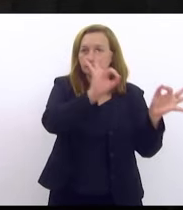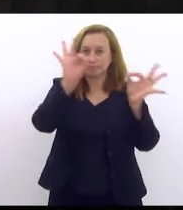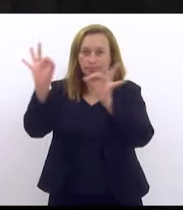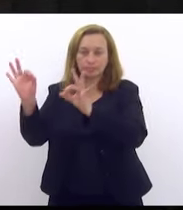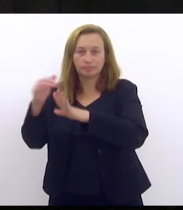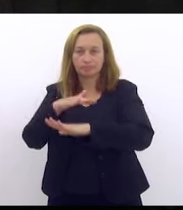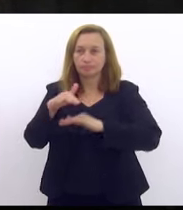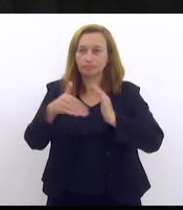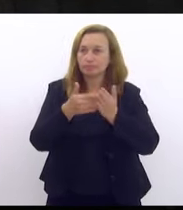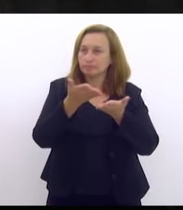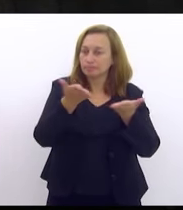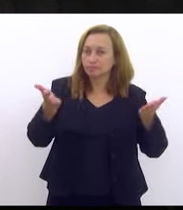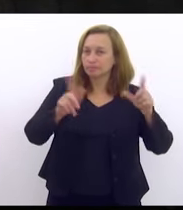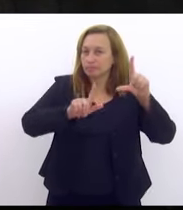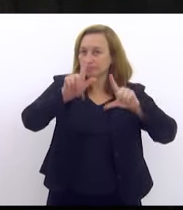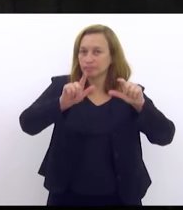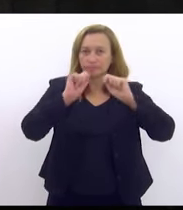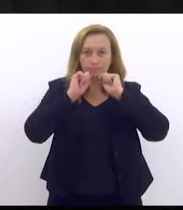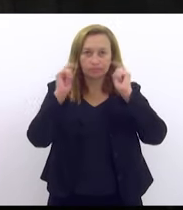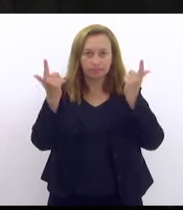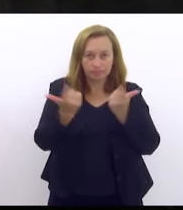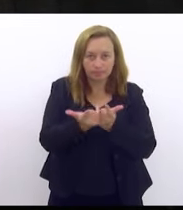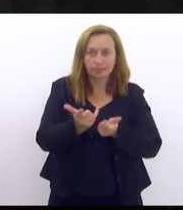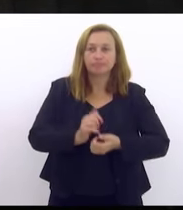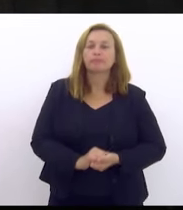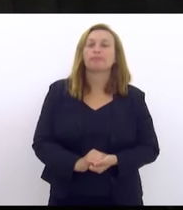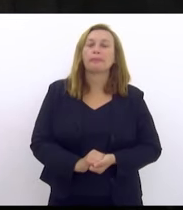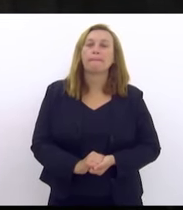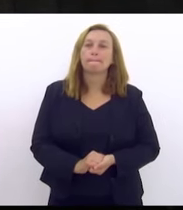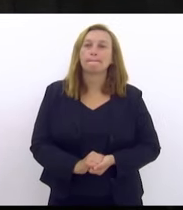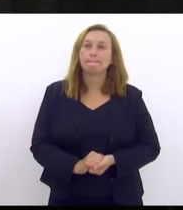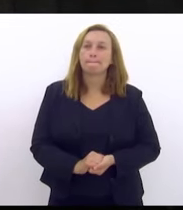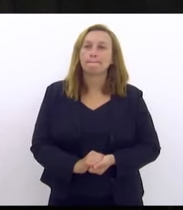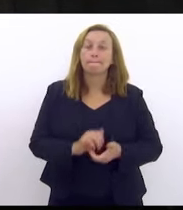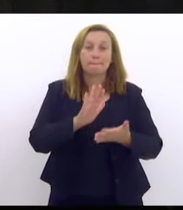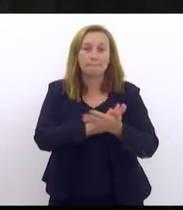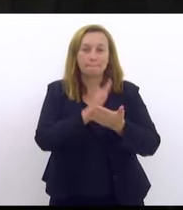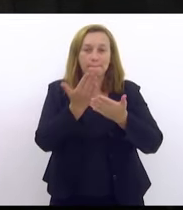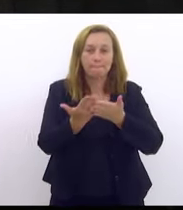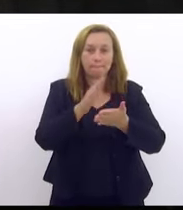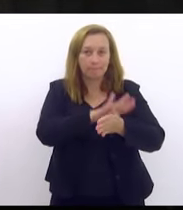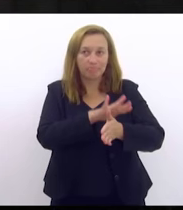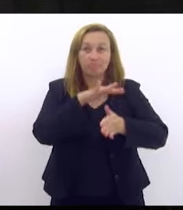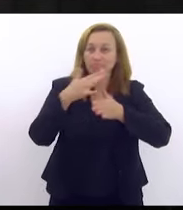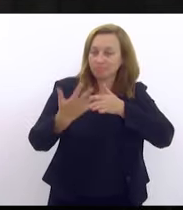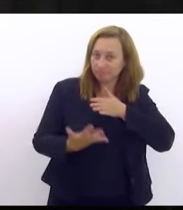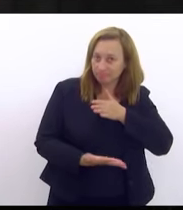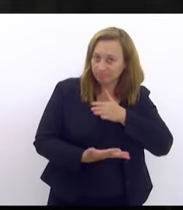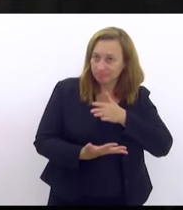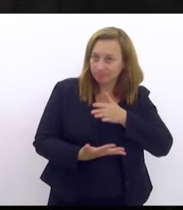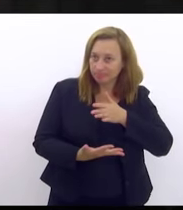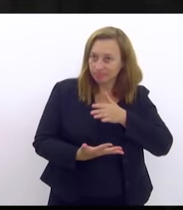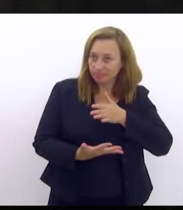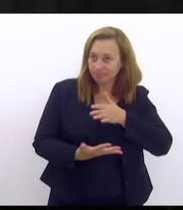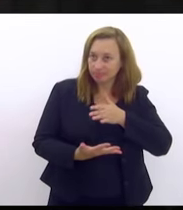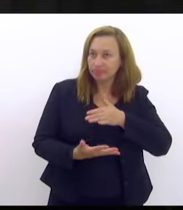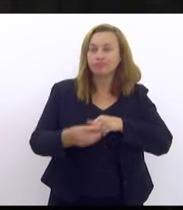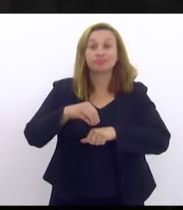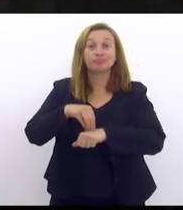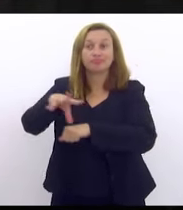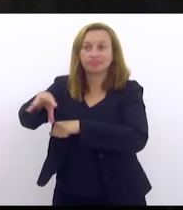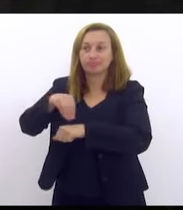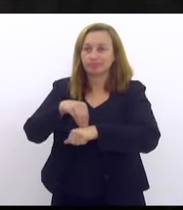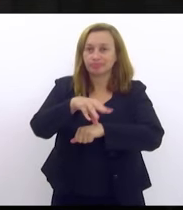telespectadores da TV Alerge, senhora intérprete da língua de